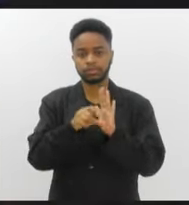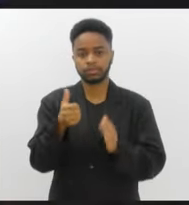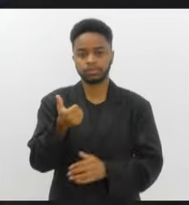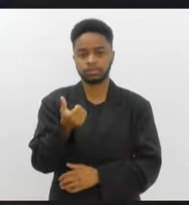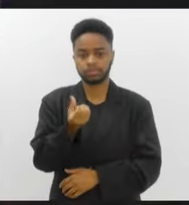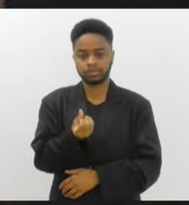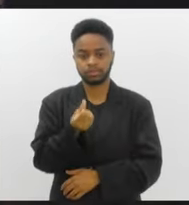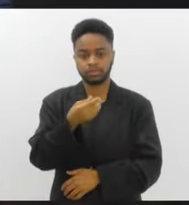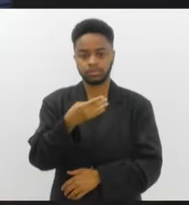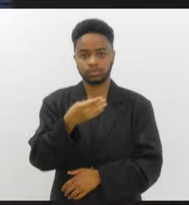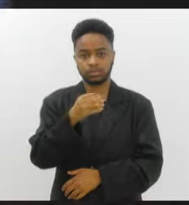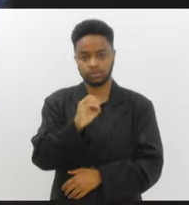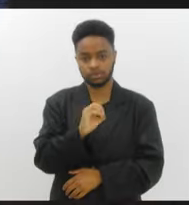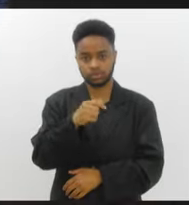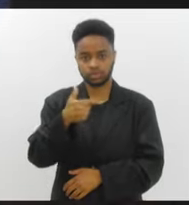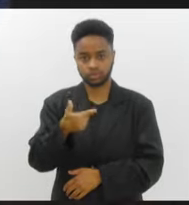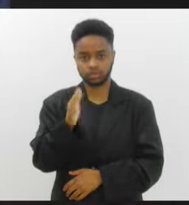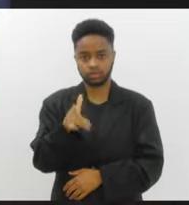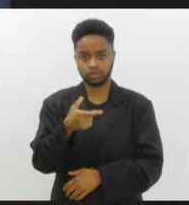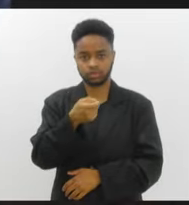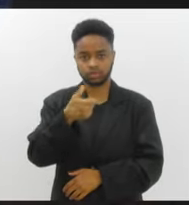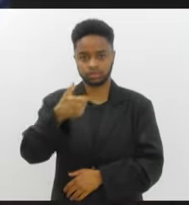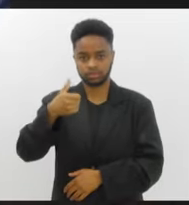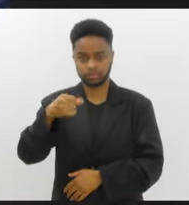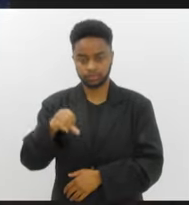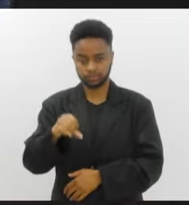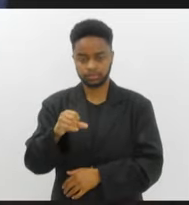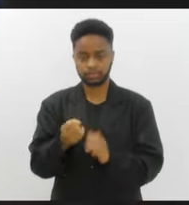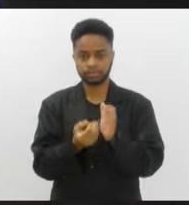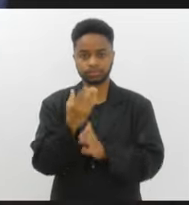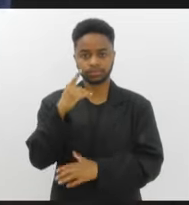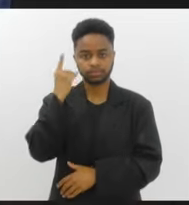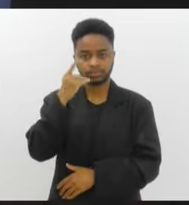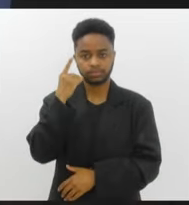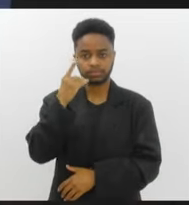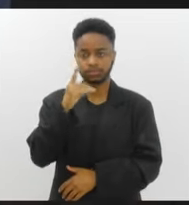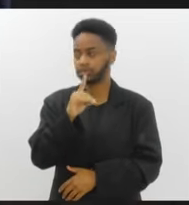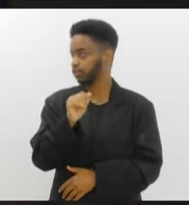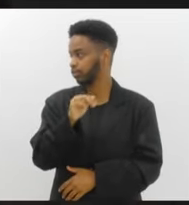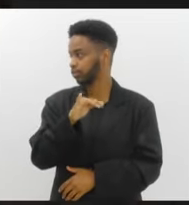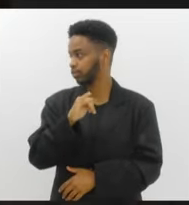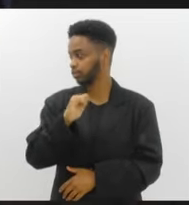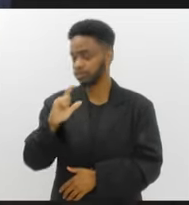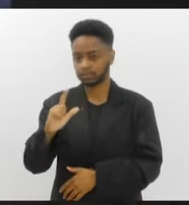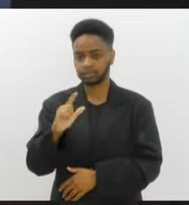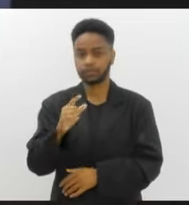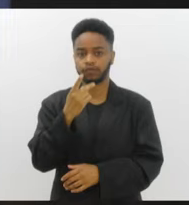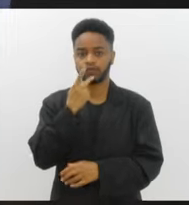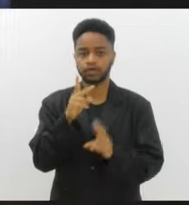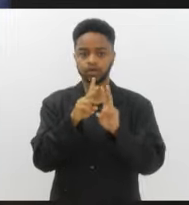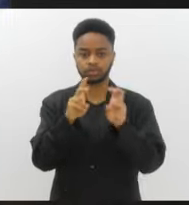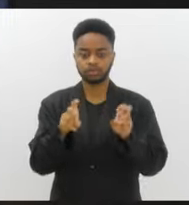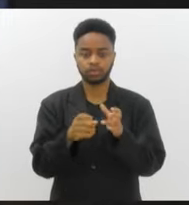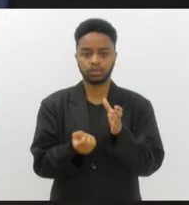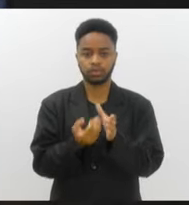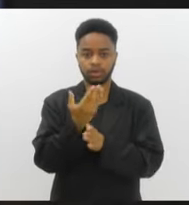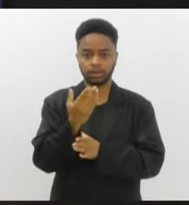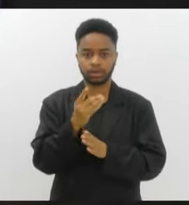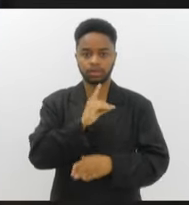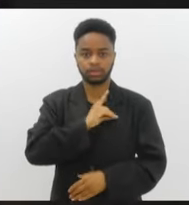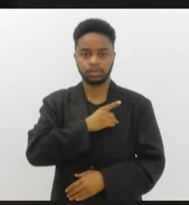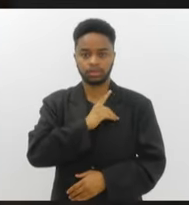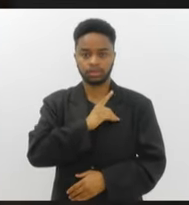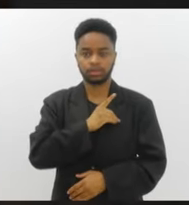número 1602 de 2019, de autoria do deputado Daniel Librelon, que dispõe sobre a criação da